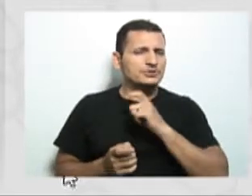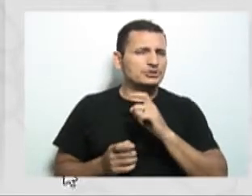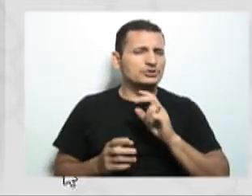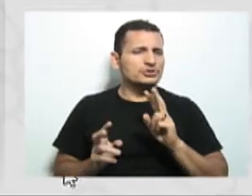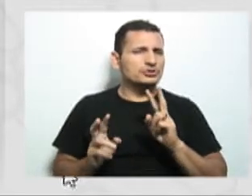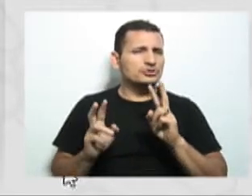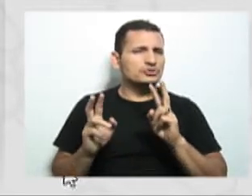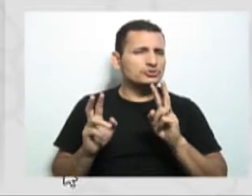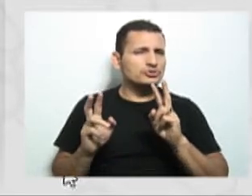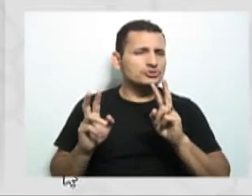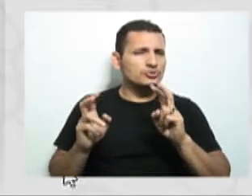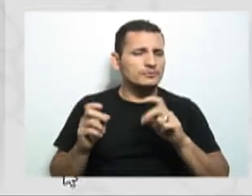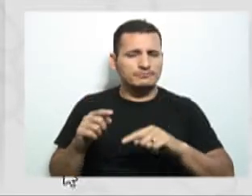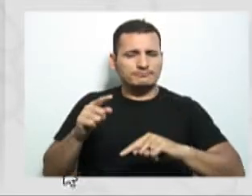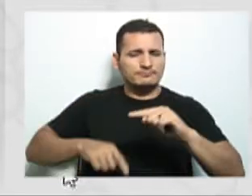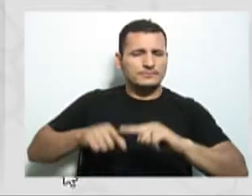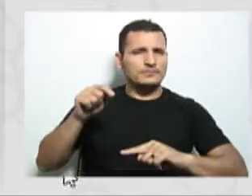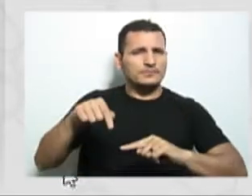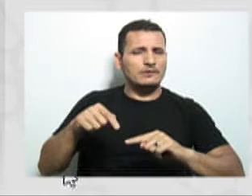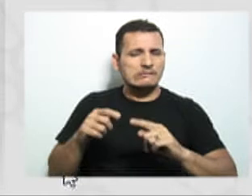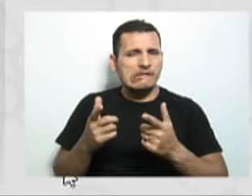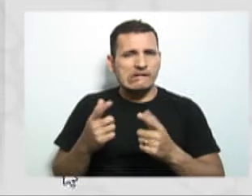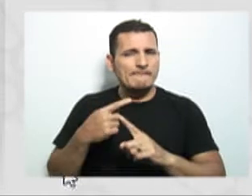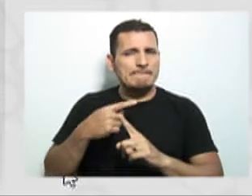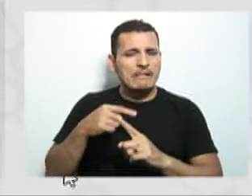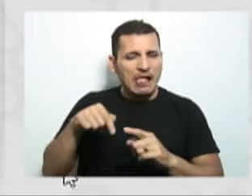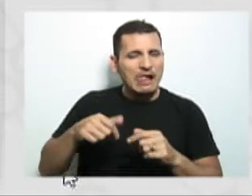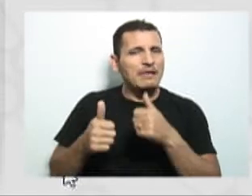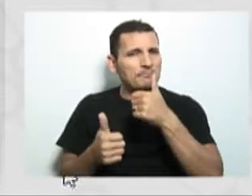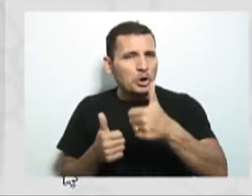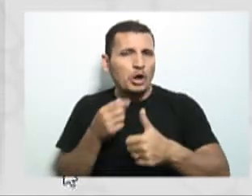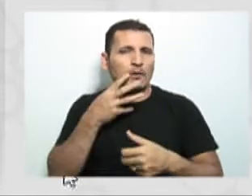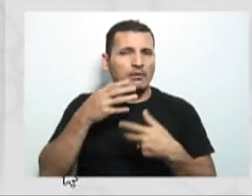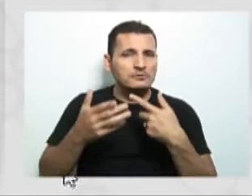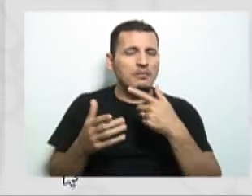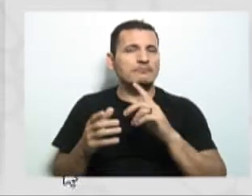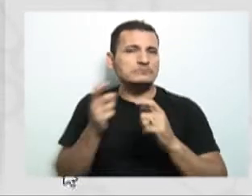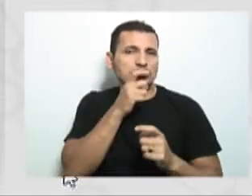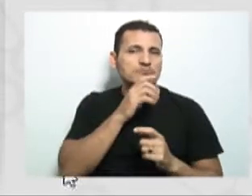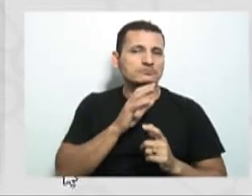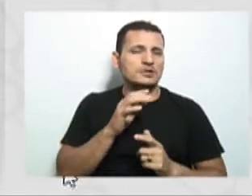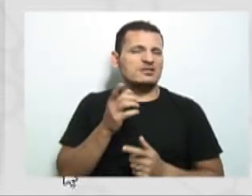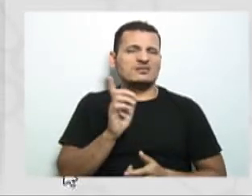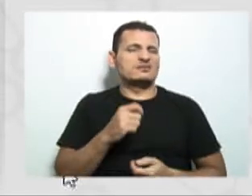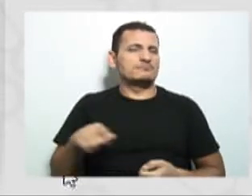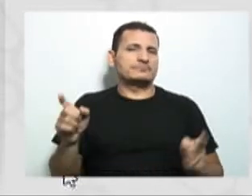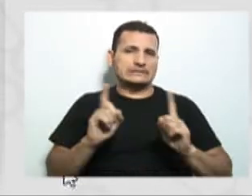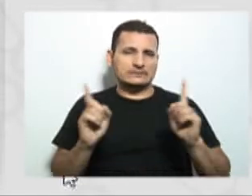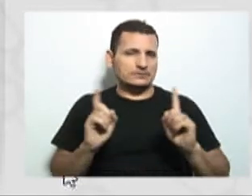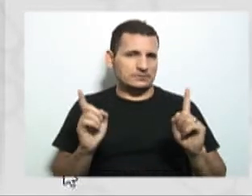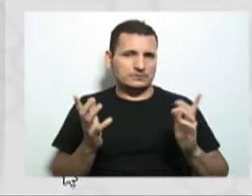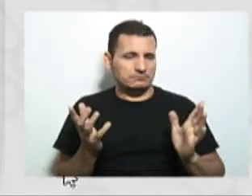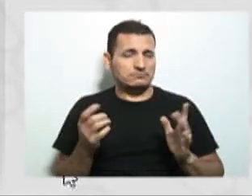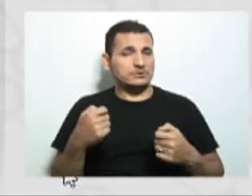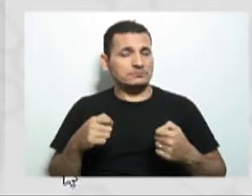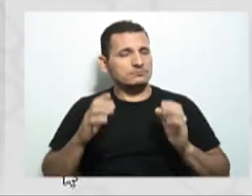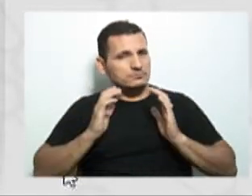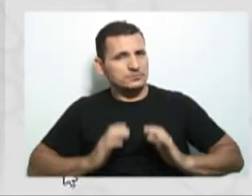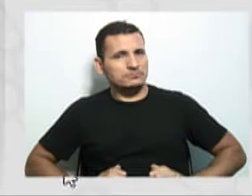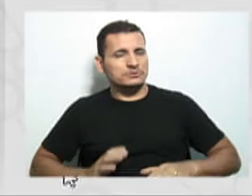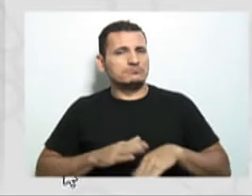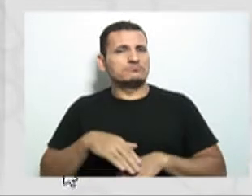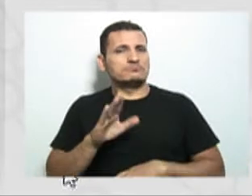que o objeto oferece. Isso aí é o quê? Desnecessário. Por favor, né? É necessário a gente ter um comportamento cada vez